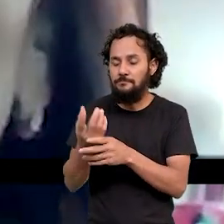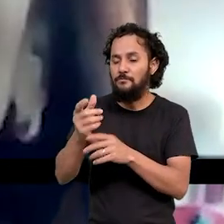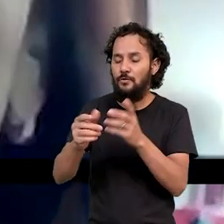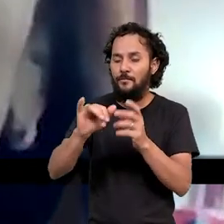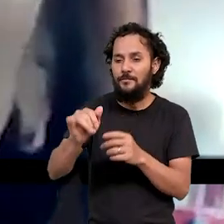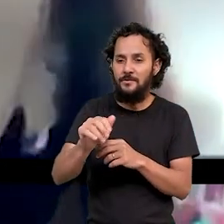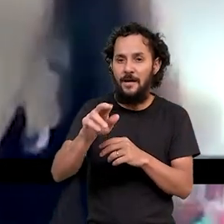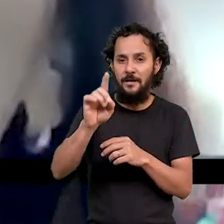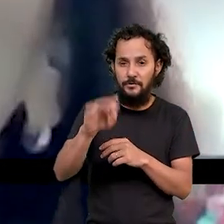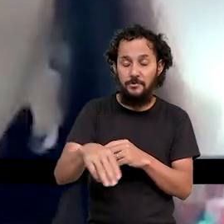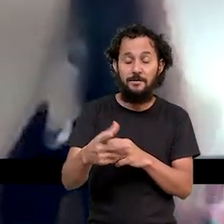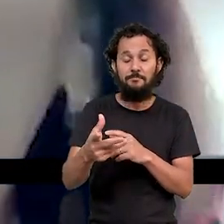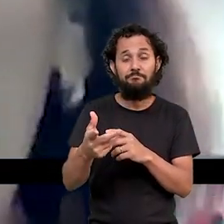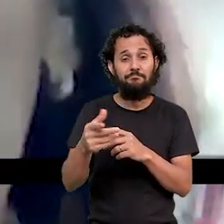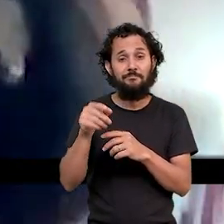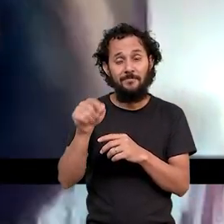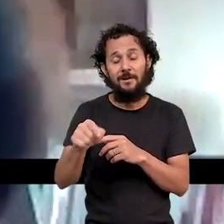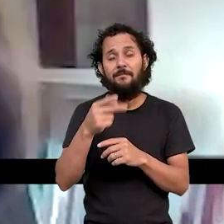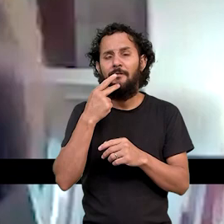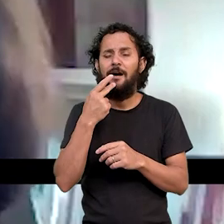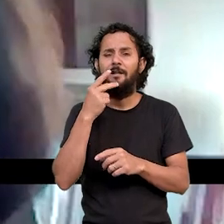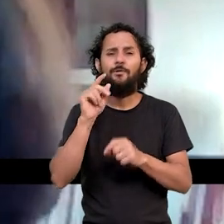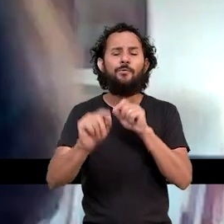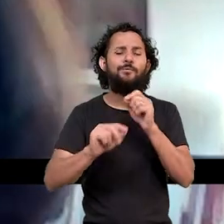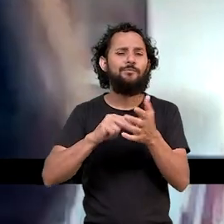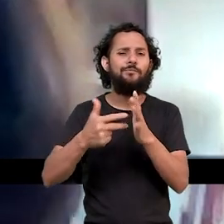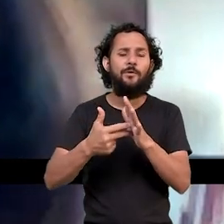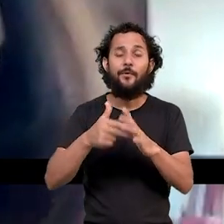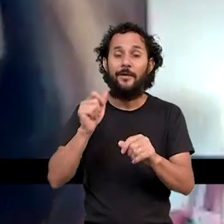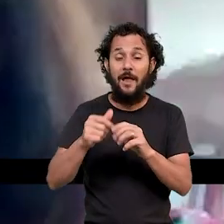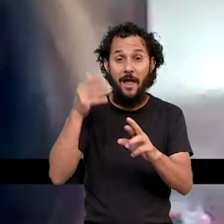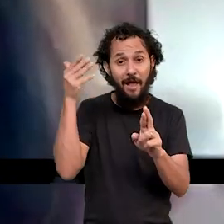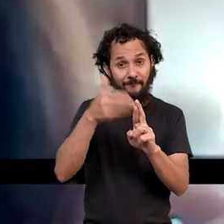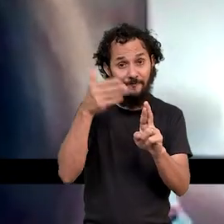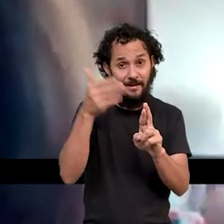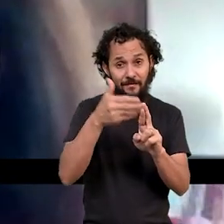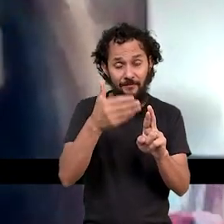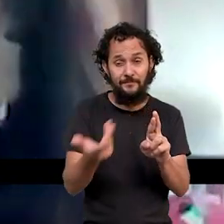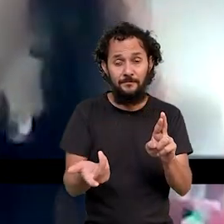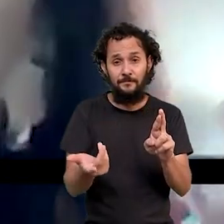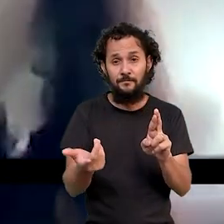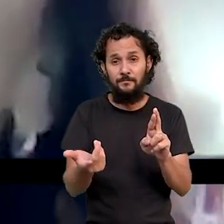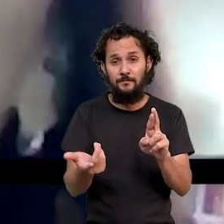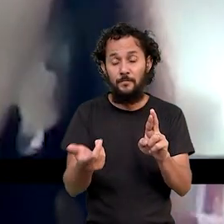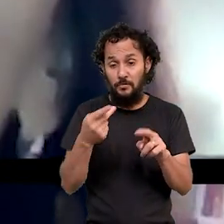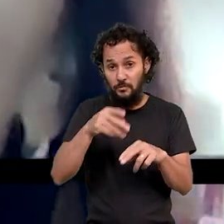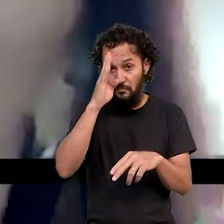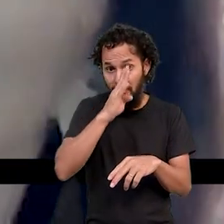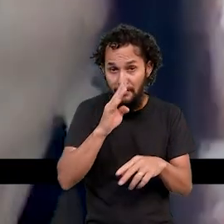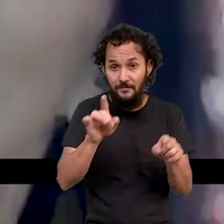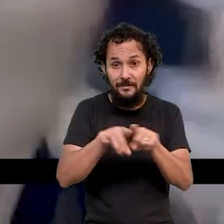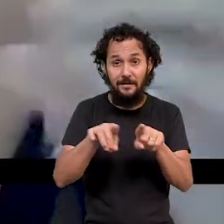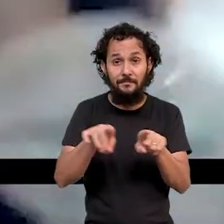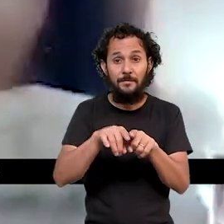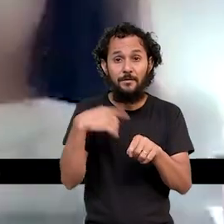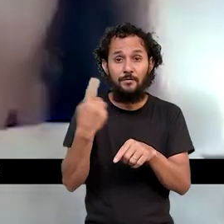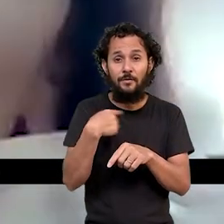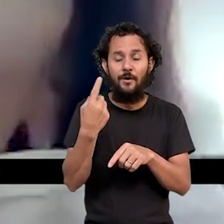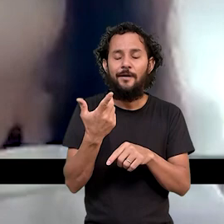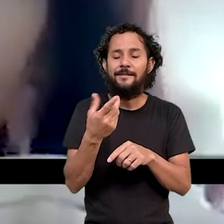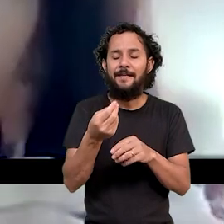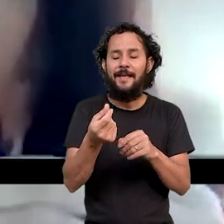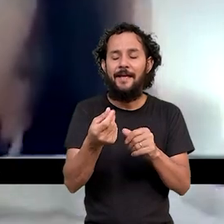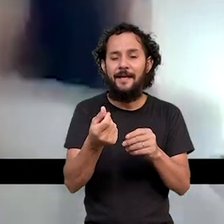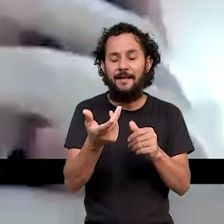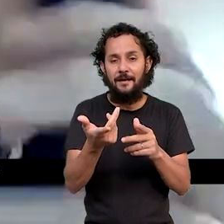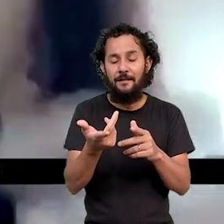jardins de infância, ele passa a ser, então, referência, não só no Brasil, mas quando nós